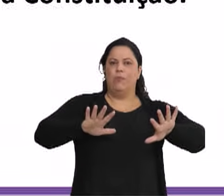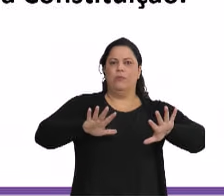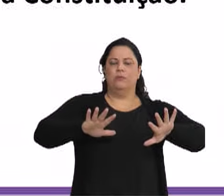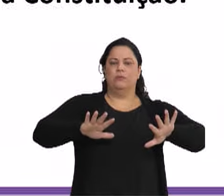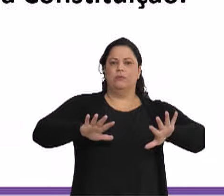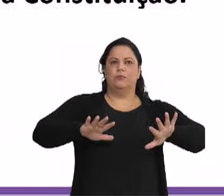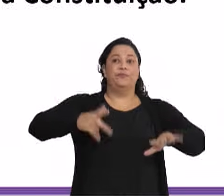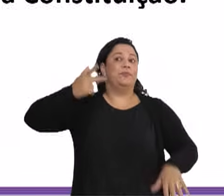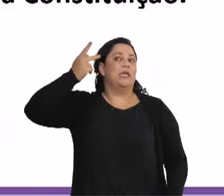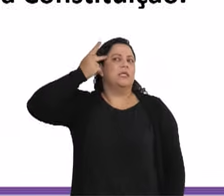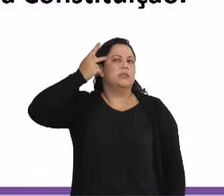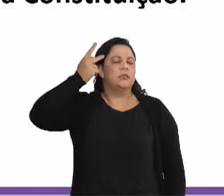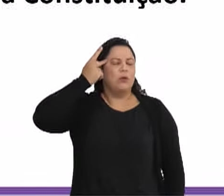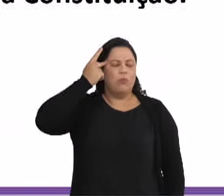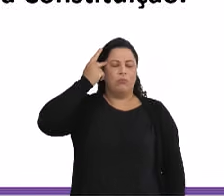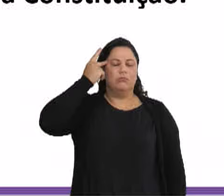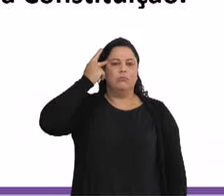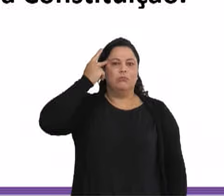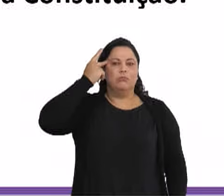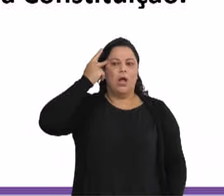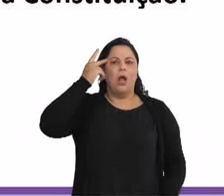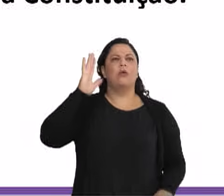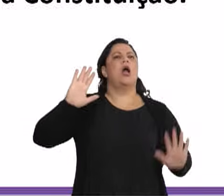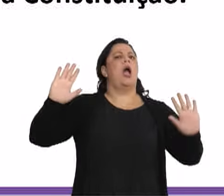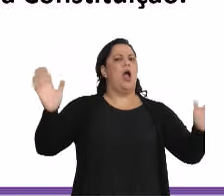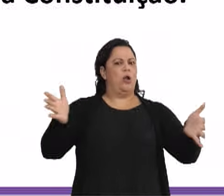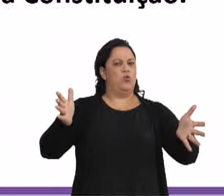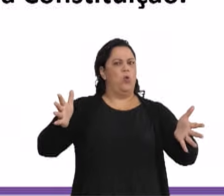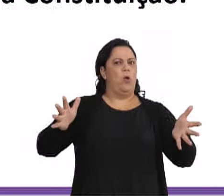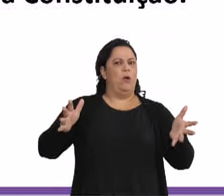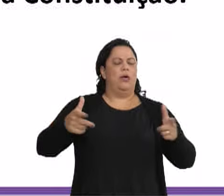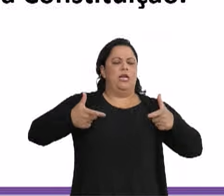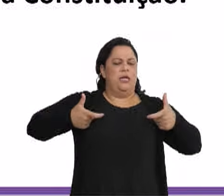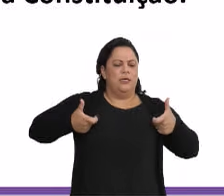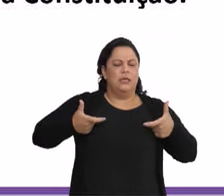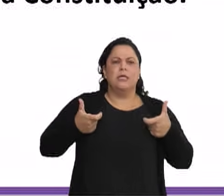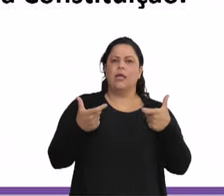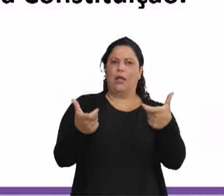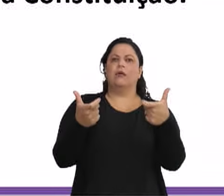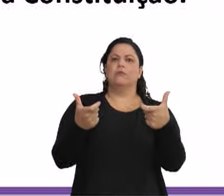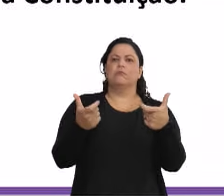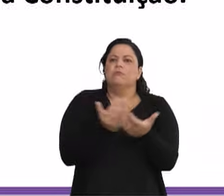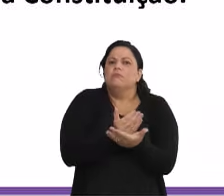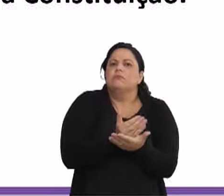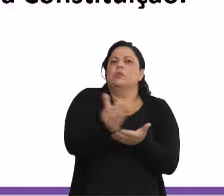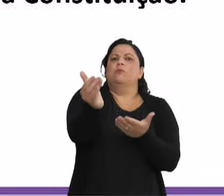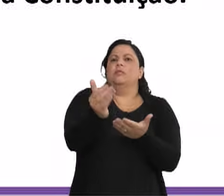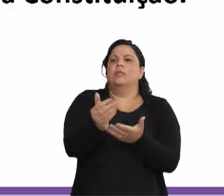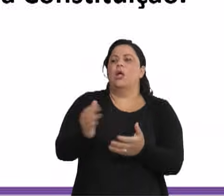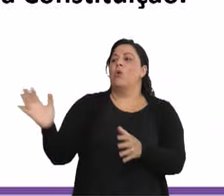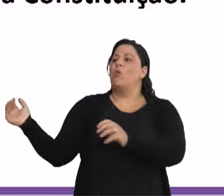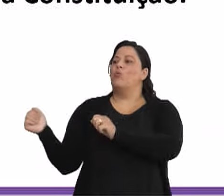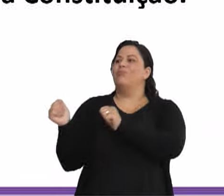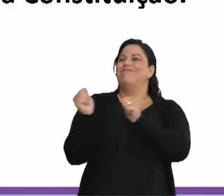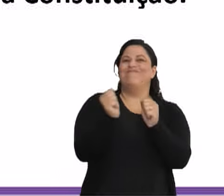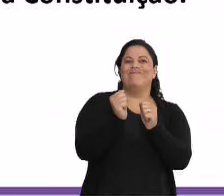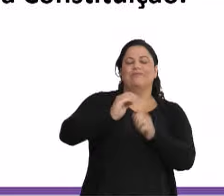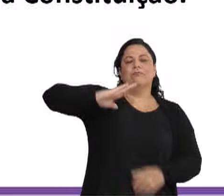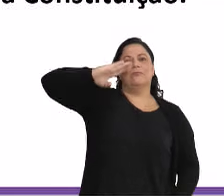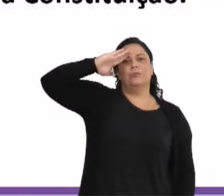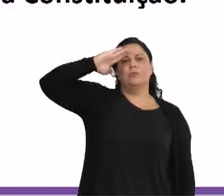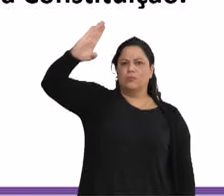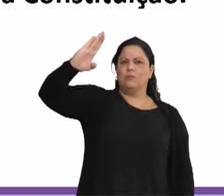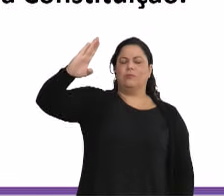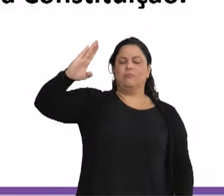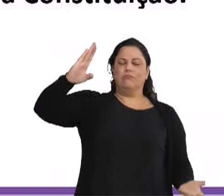guerra contra o governo federal. Então agora é guerra. São Paulo junta exército e vai brigar contra